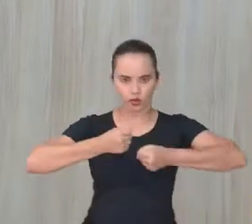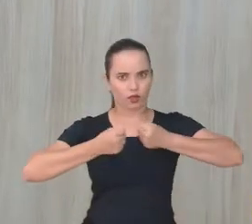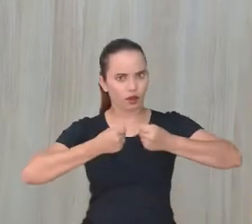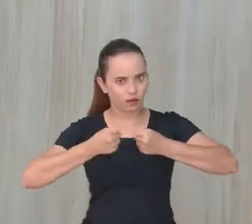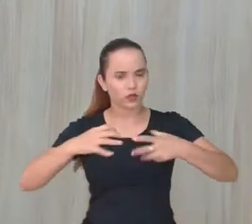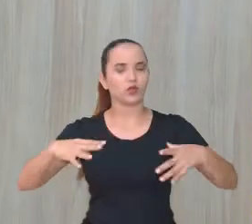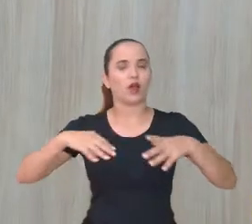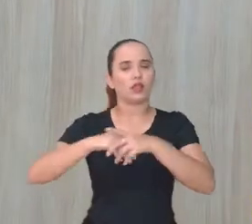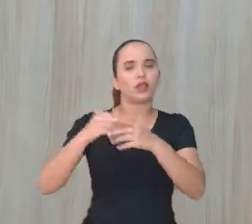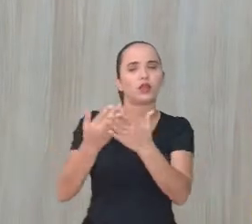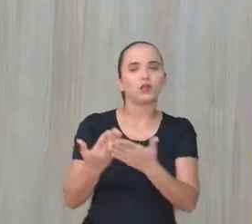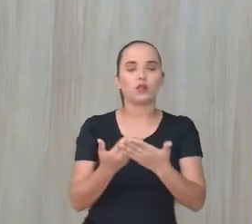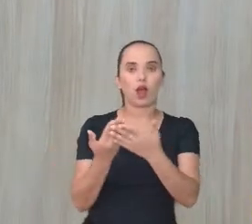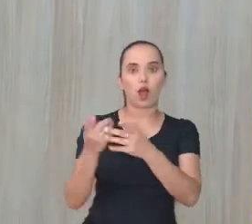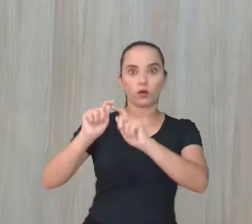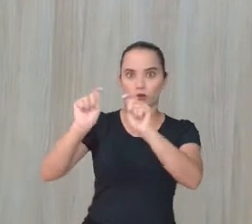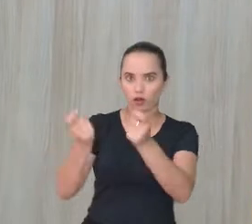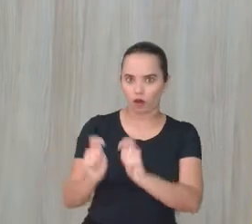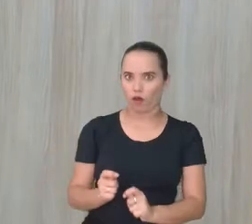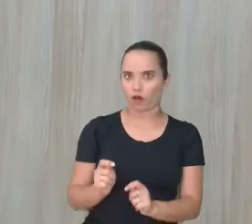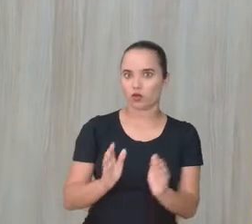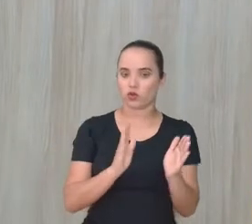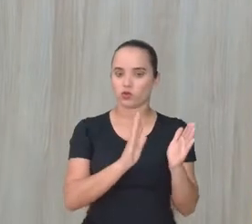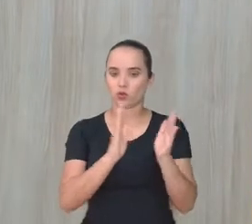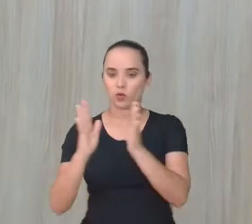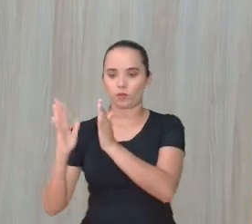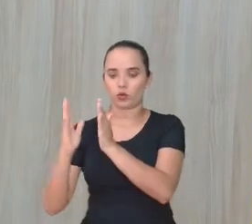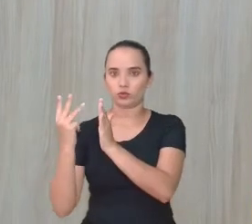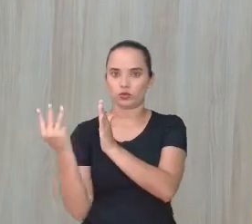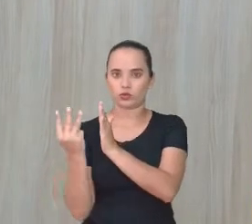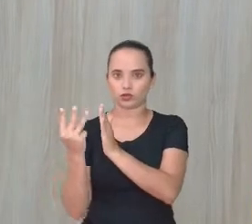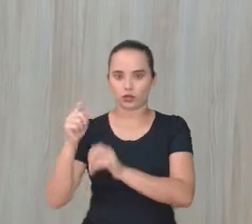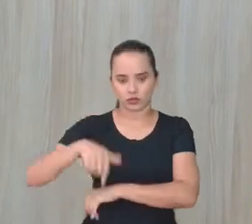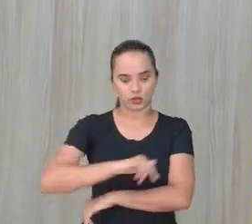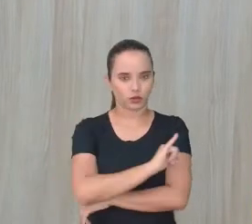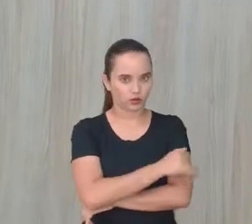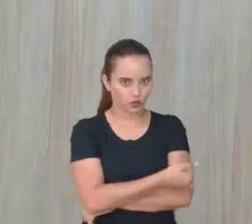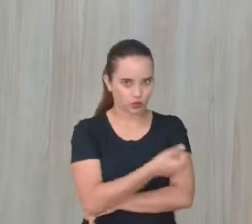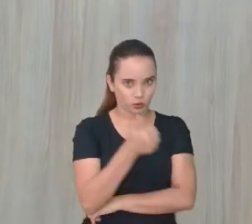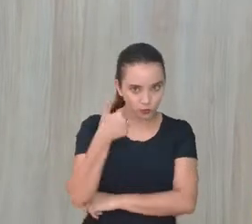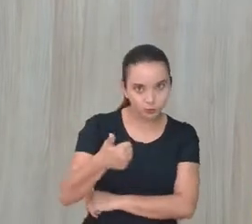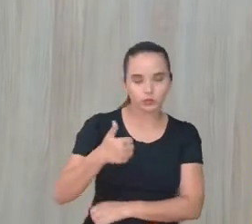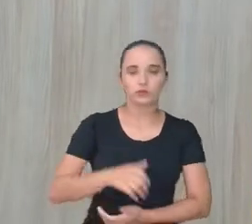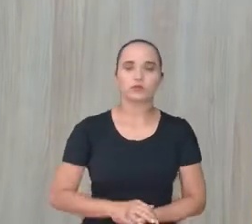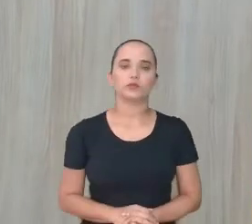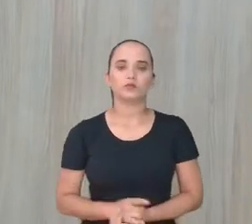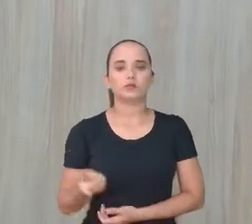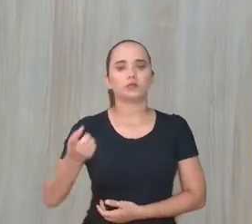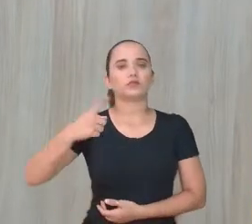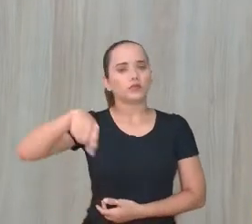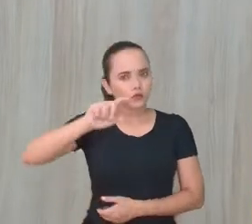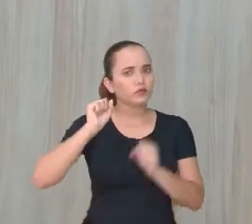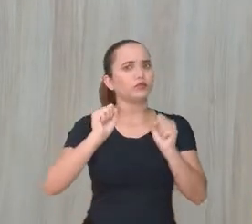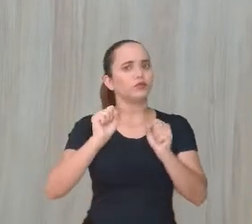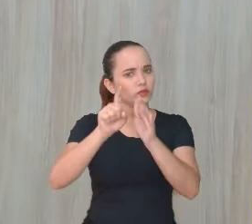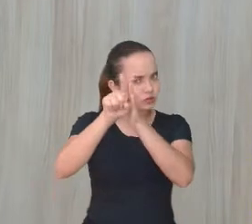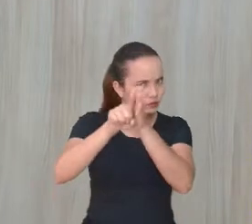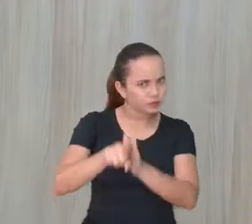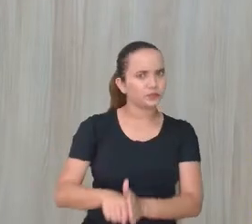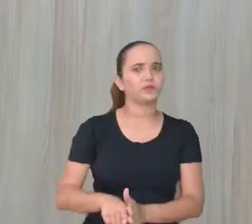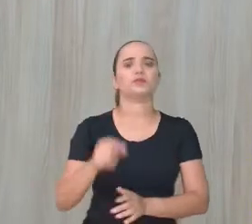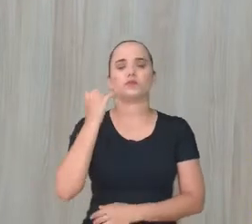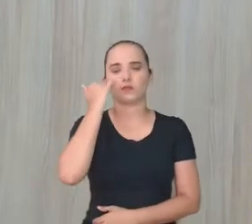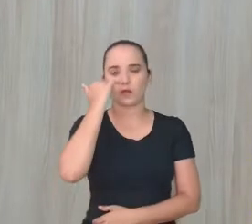aula de arte, no módulo 3, aqui da Educação de Jovens e Adultos. Vocês podem pesquisar